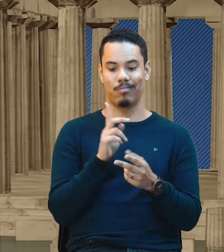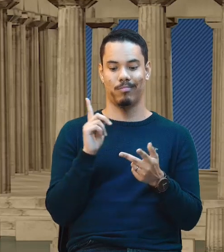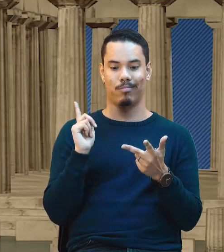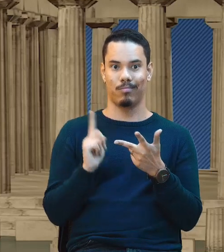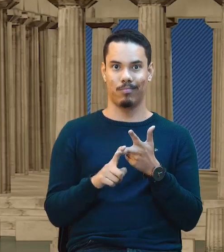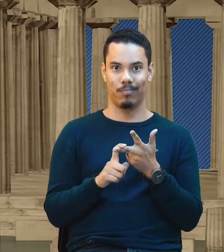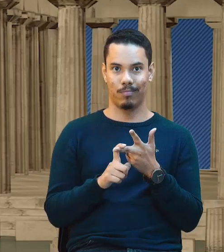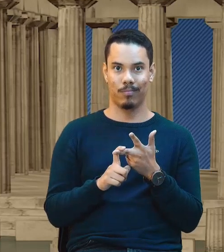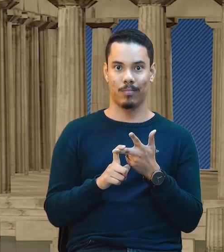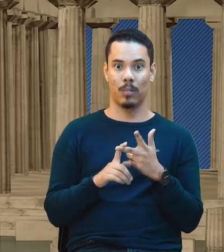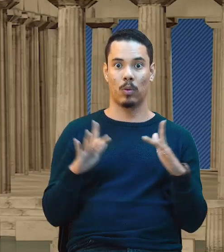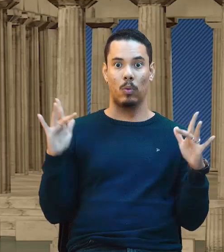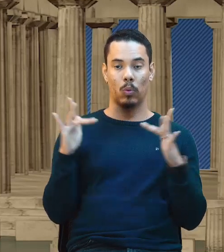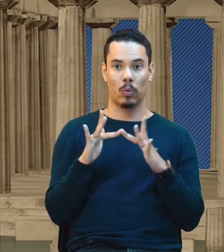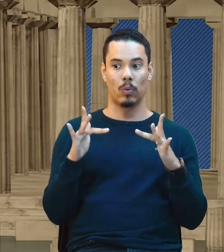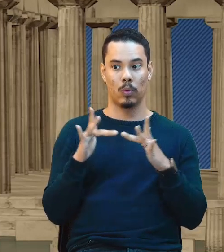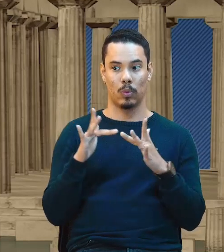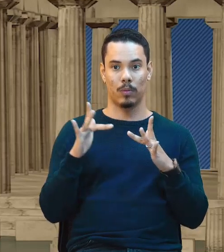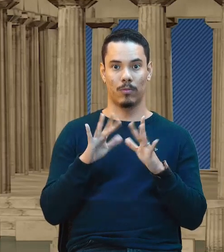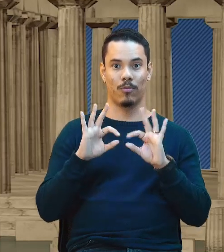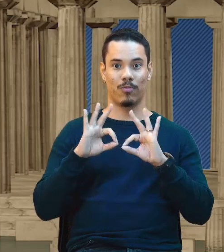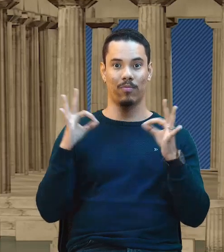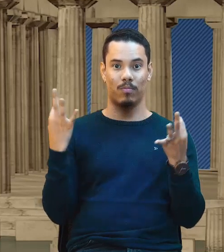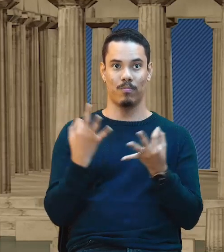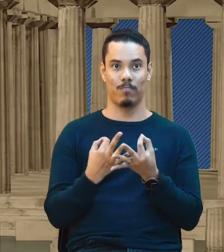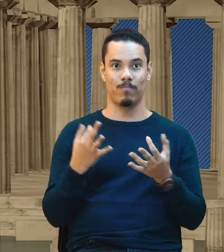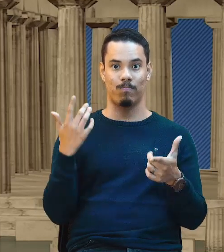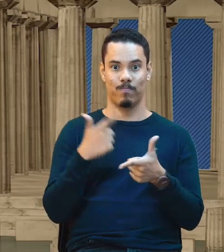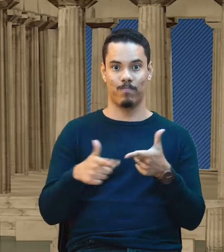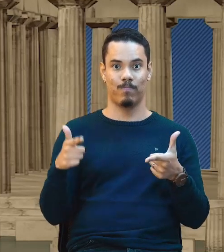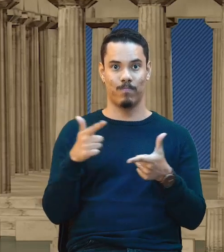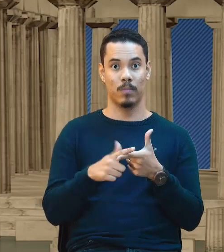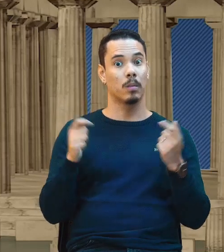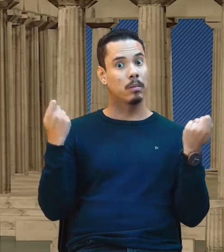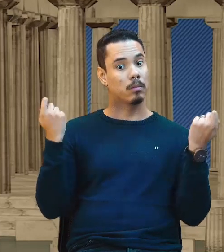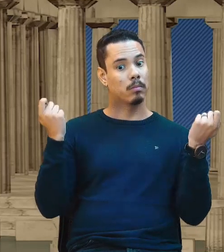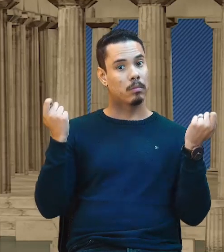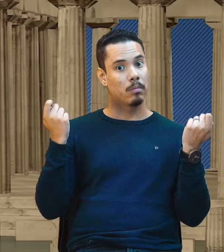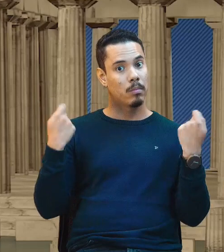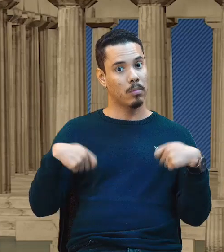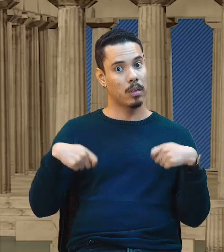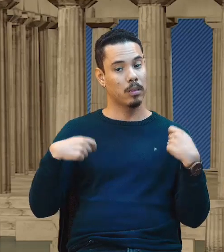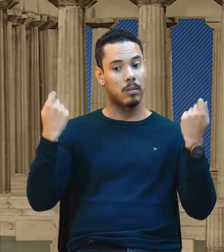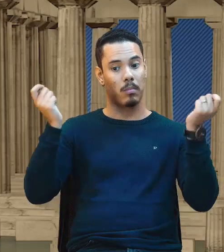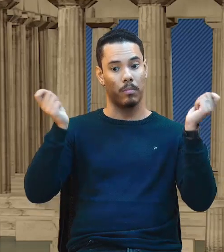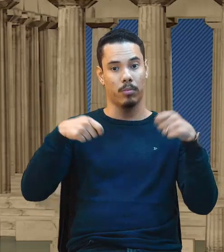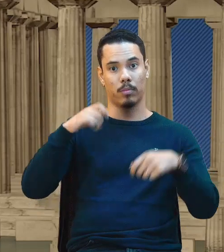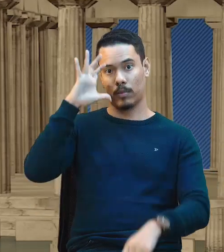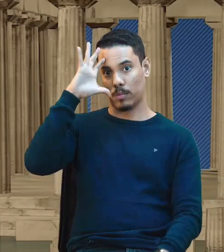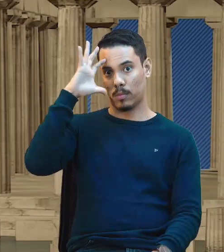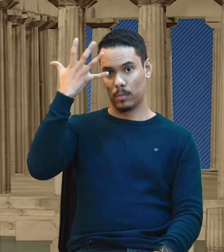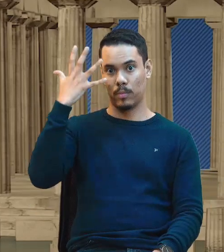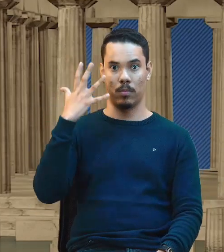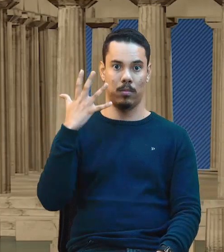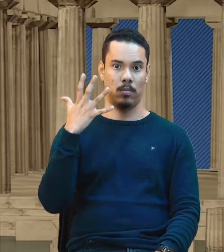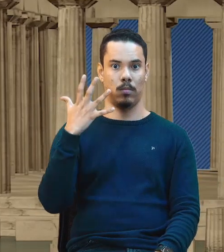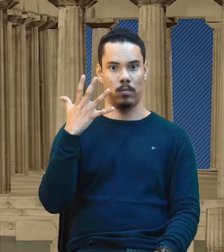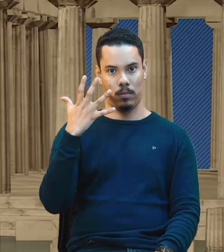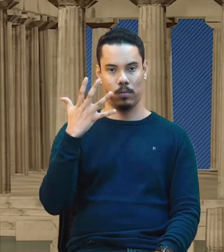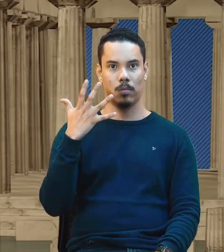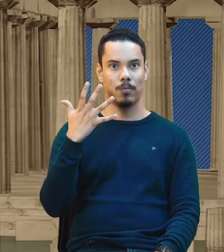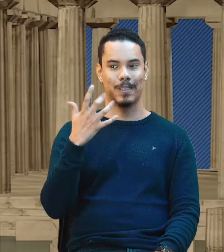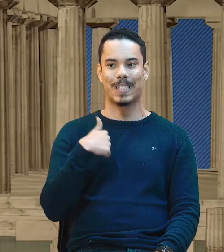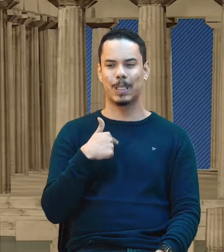de convivências entre familiares. Mas vamos achar uma solução. Aparentemente eu estou num labirinto, não consigo achar uma